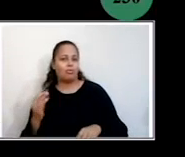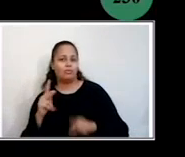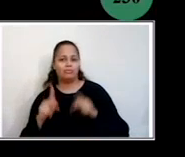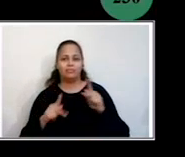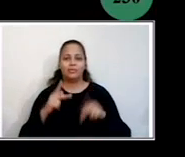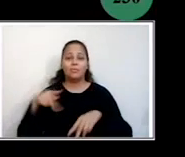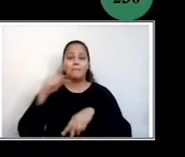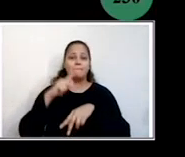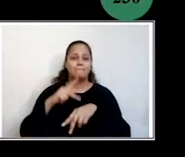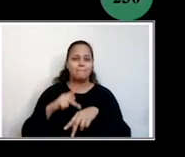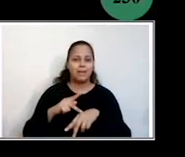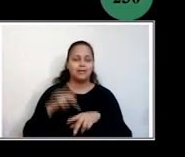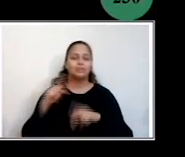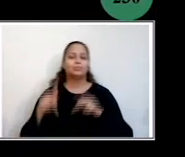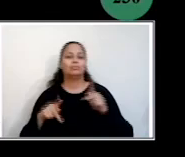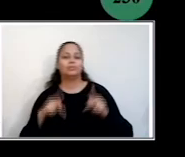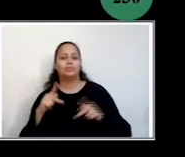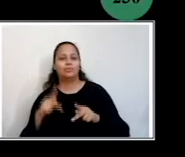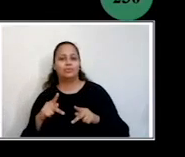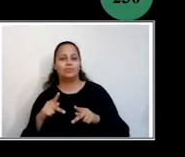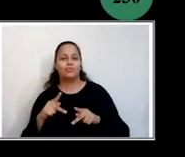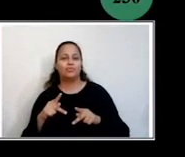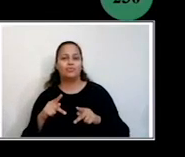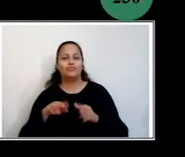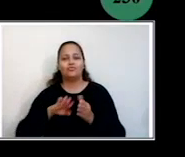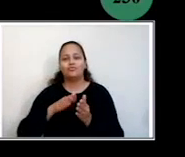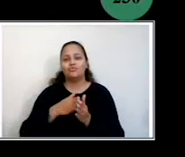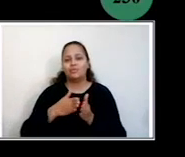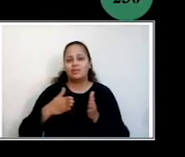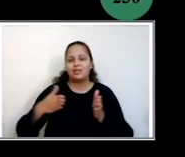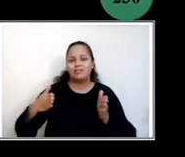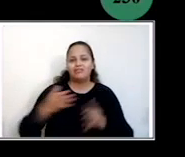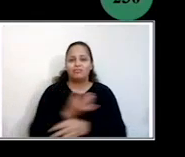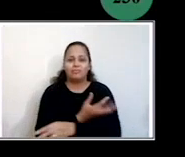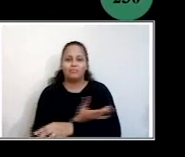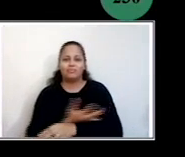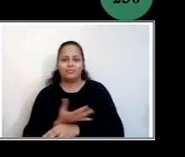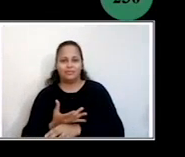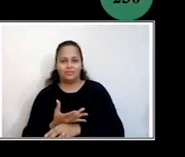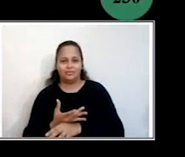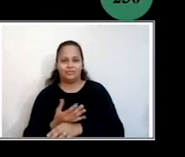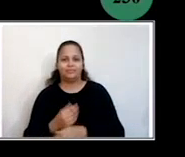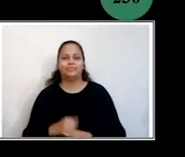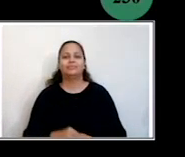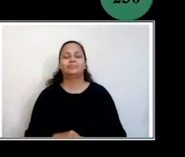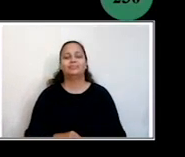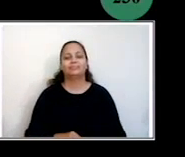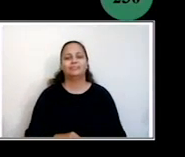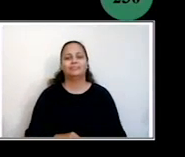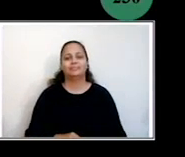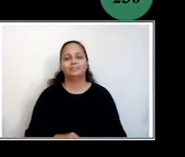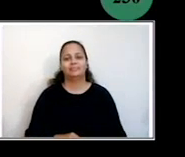demográfica, país populoso, né, crescimento vegetativo. Então, vamos lá.